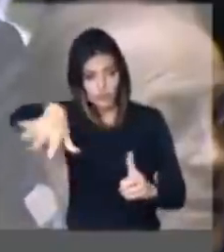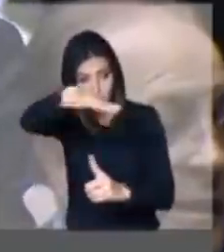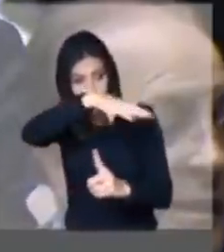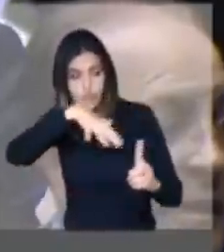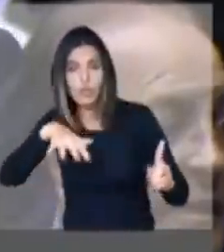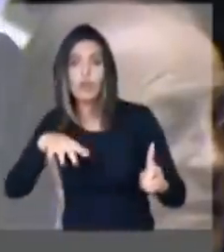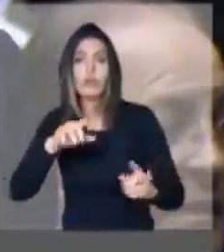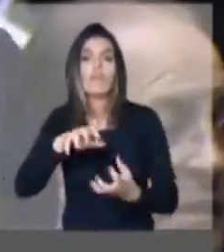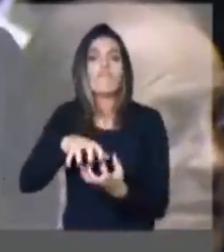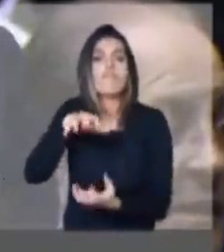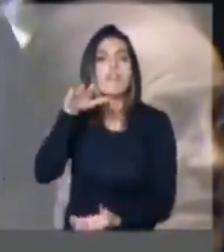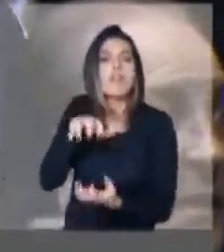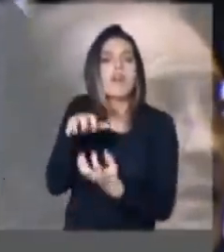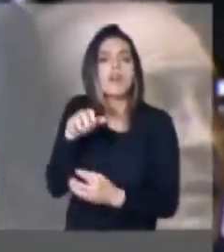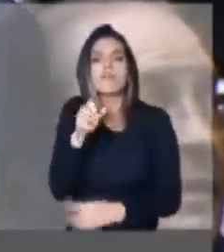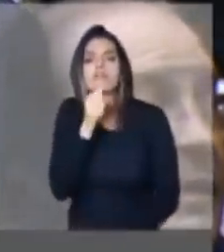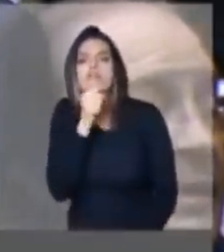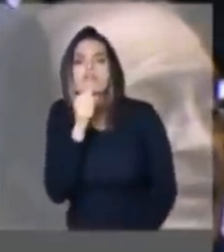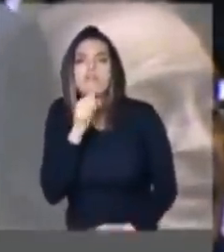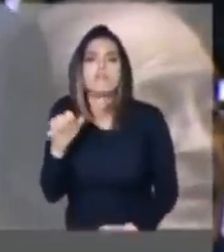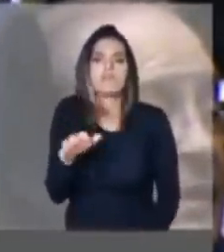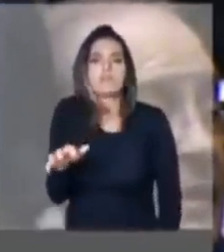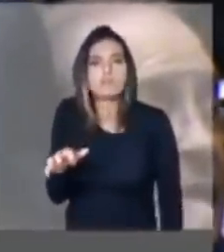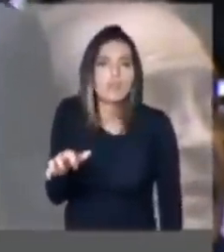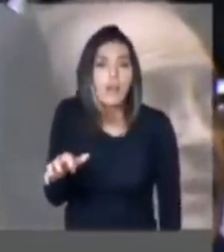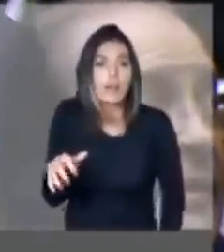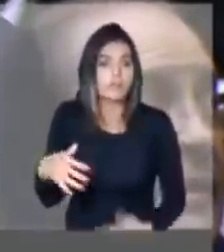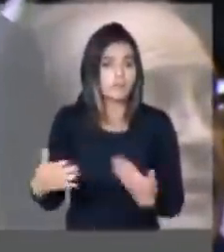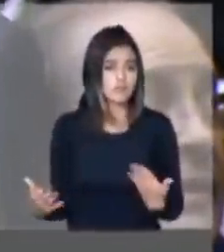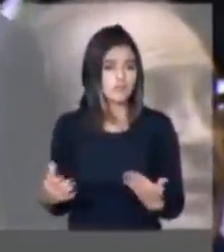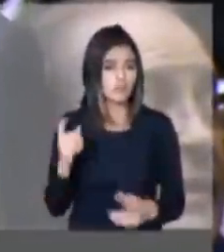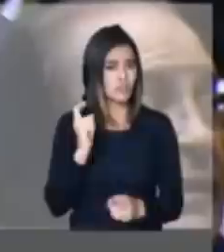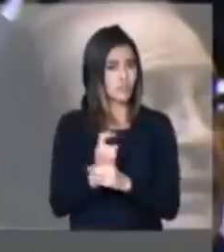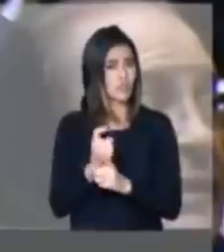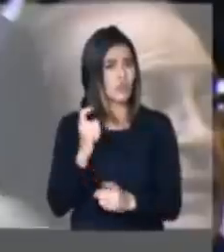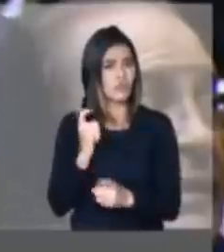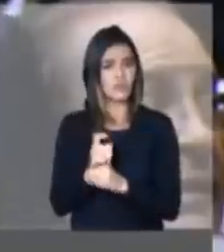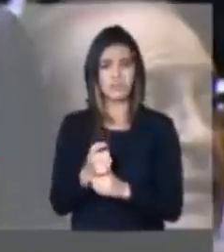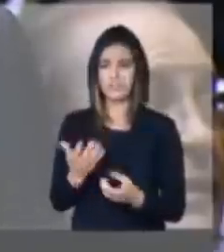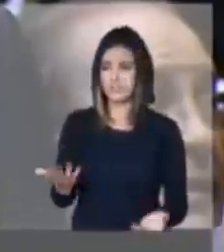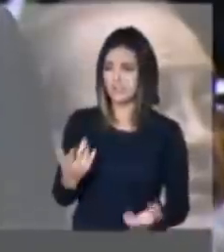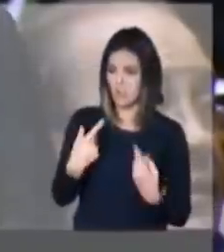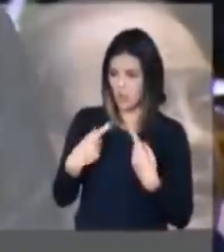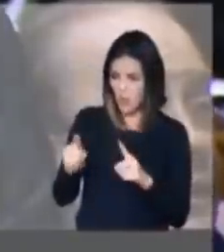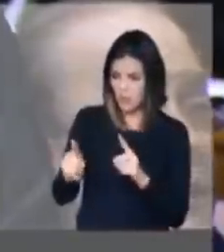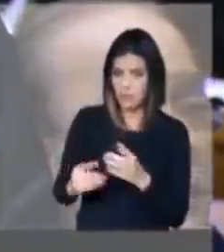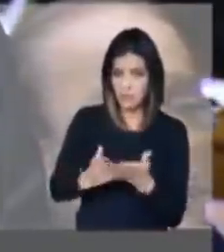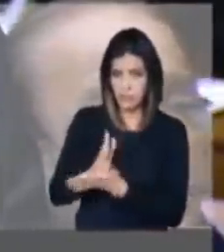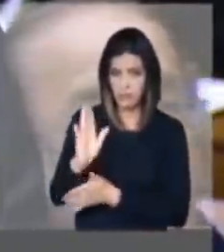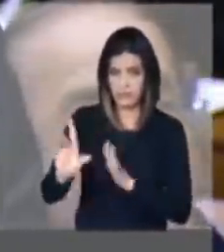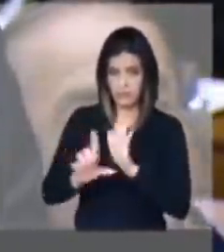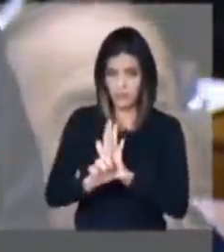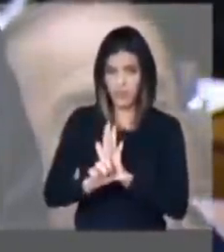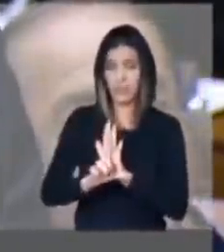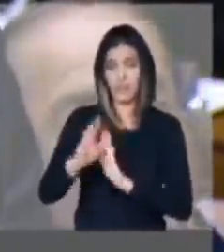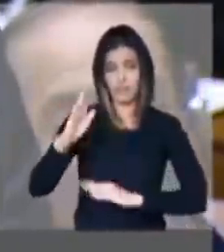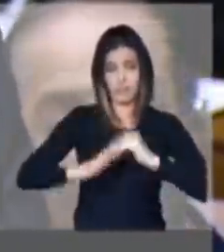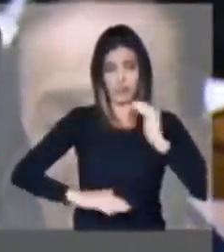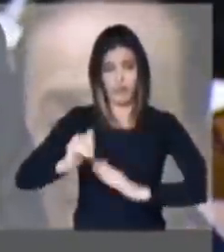está envelhecendo. Então só pode ser ignorância, não tem cabimento ficar contra a regulamentação